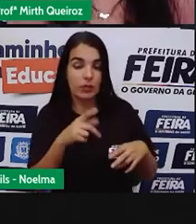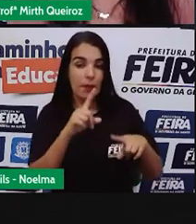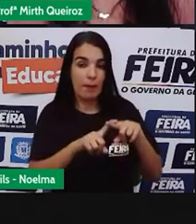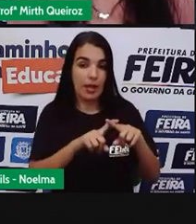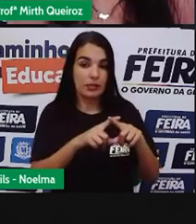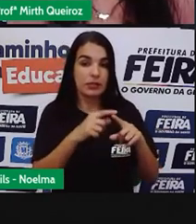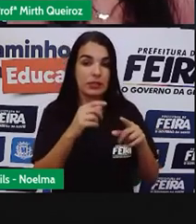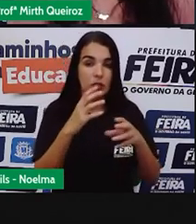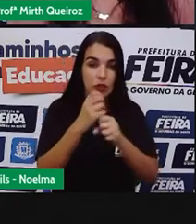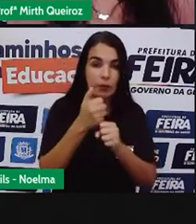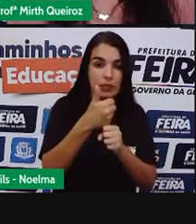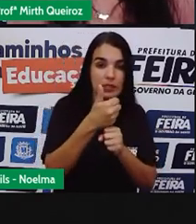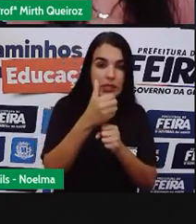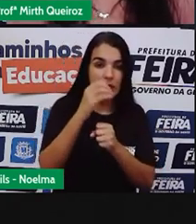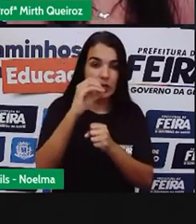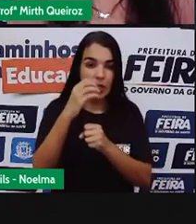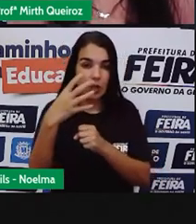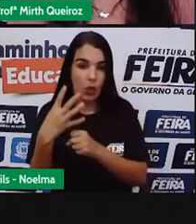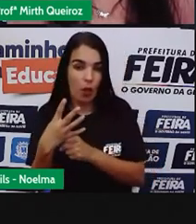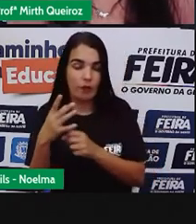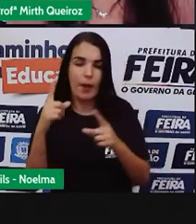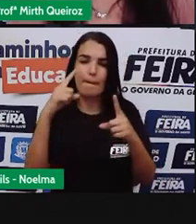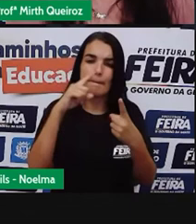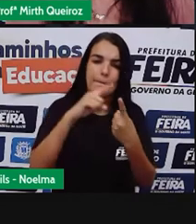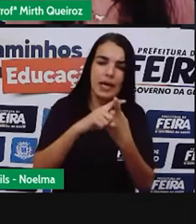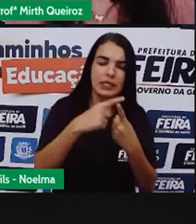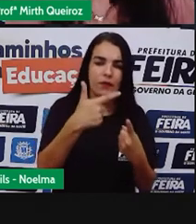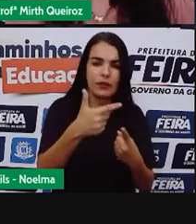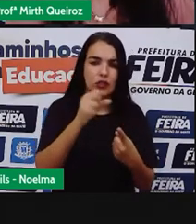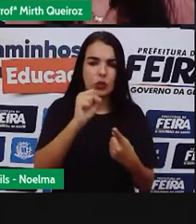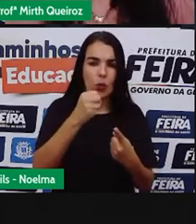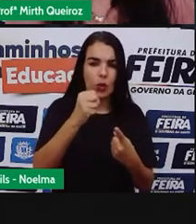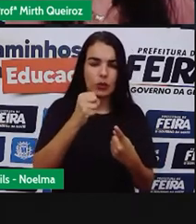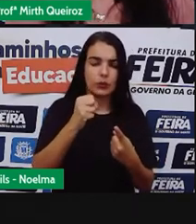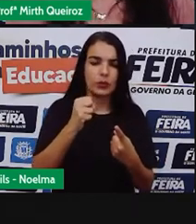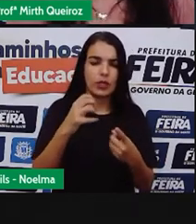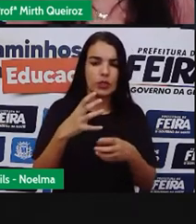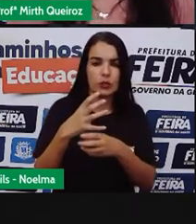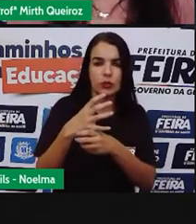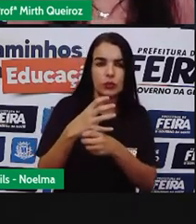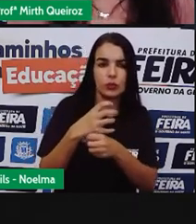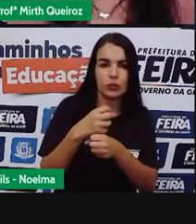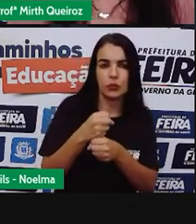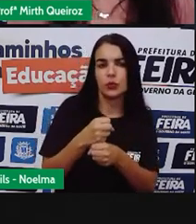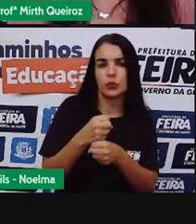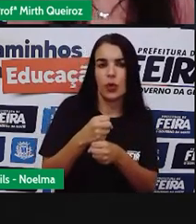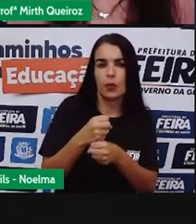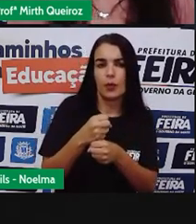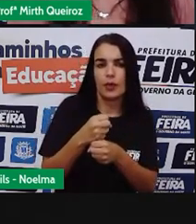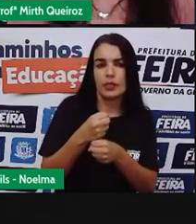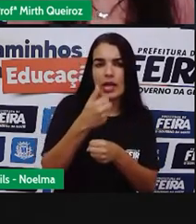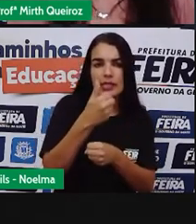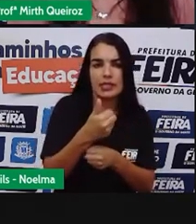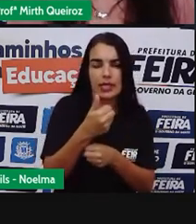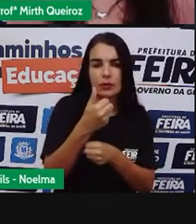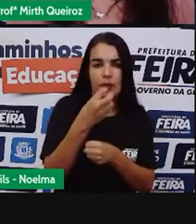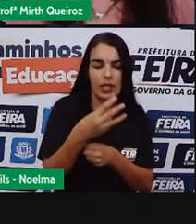quanto? 109 mais 28, que daria quanto?